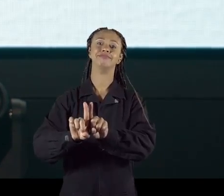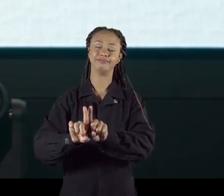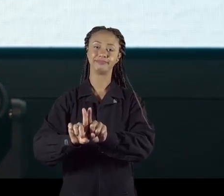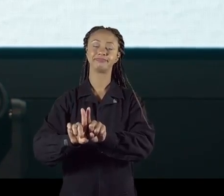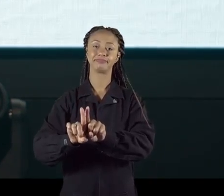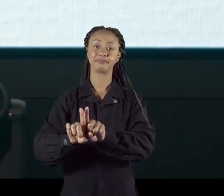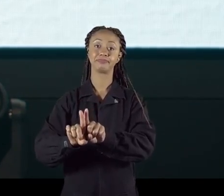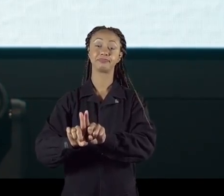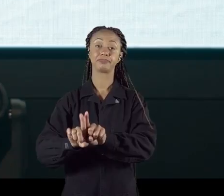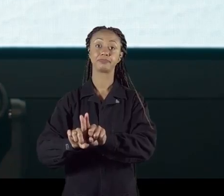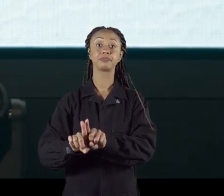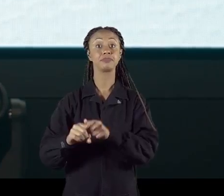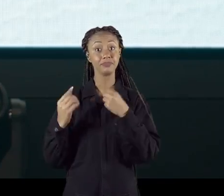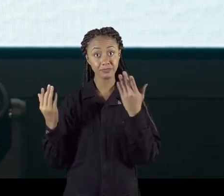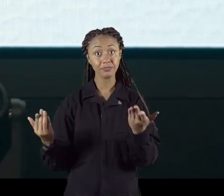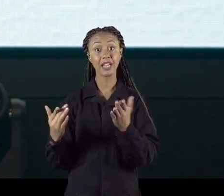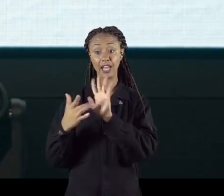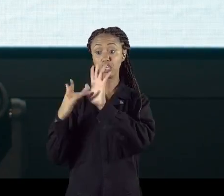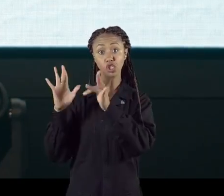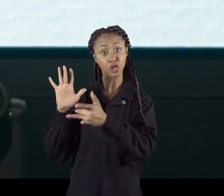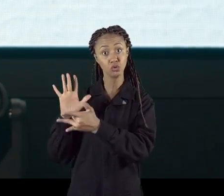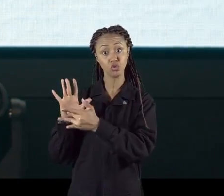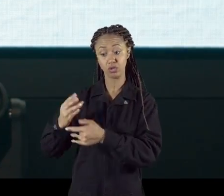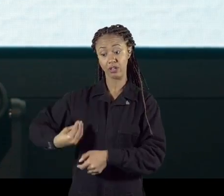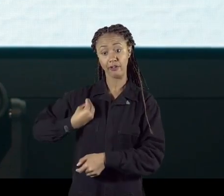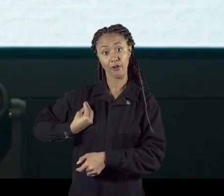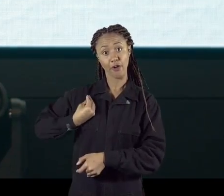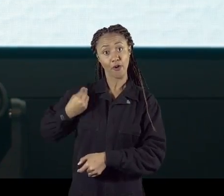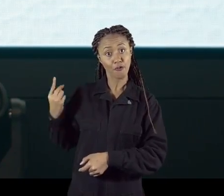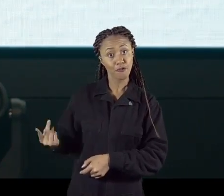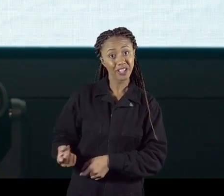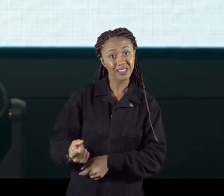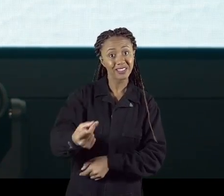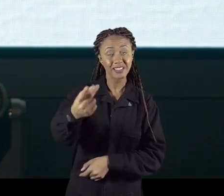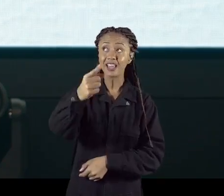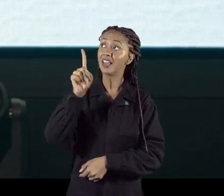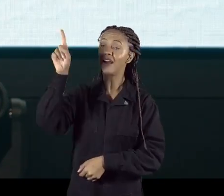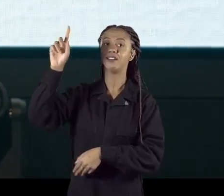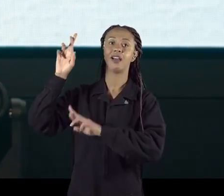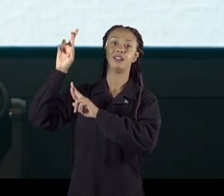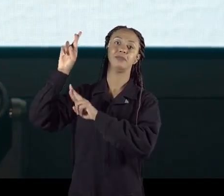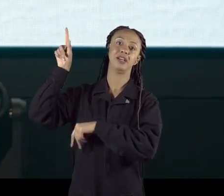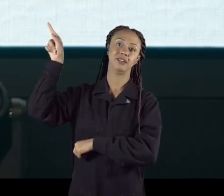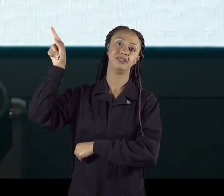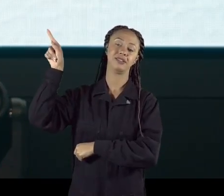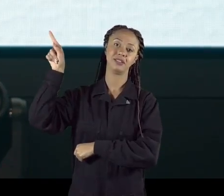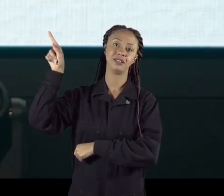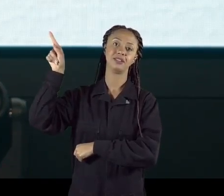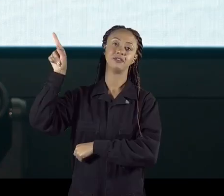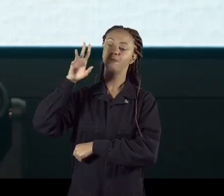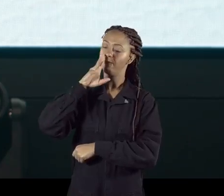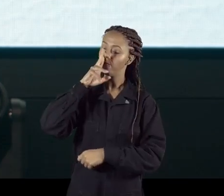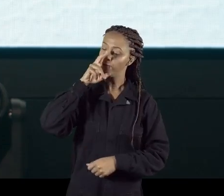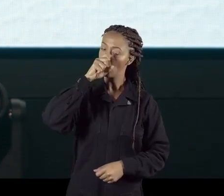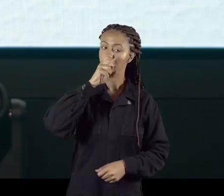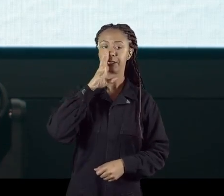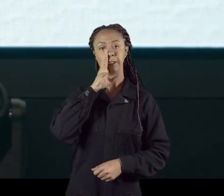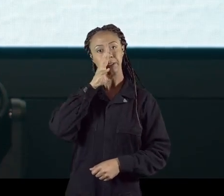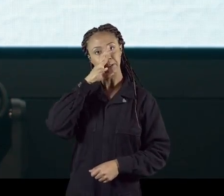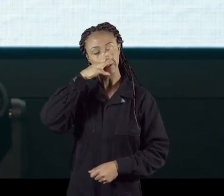o Cristo luz da esperança de vida eterna a esperança que nos dá força que nos da perseverança